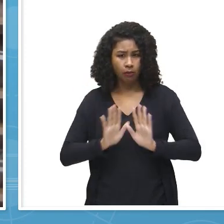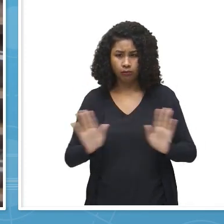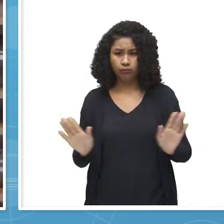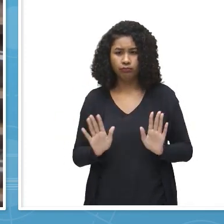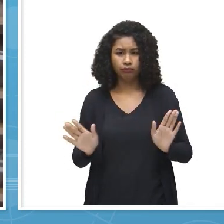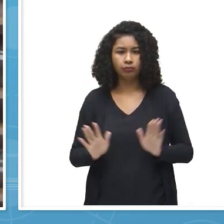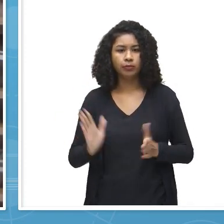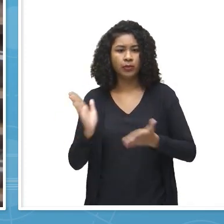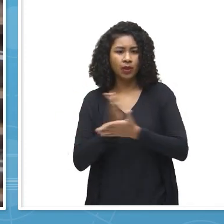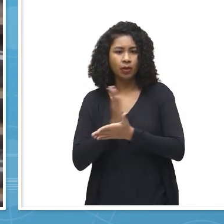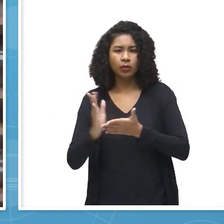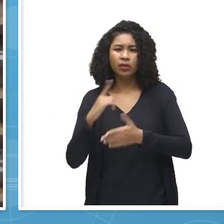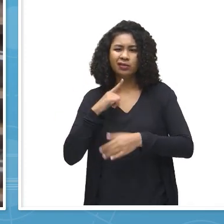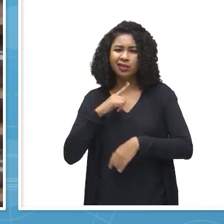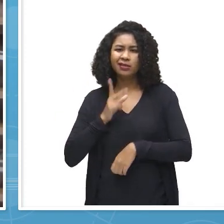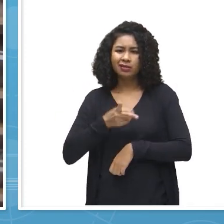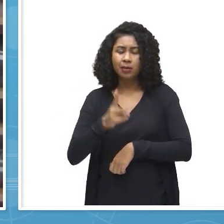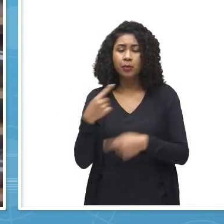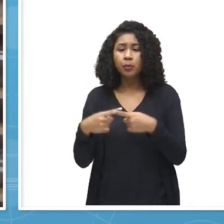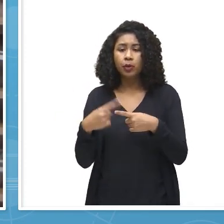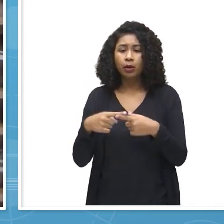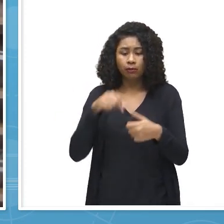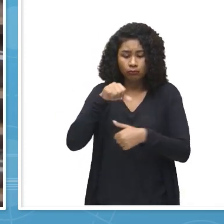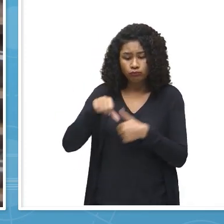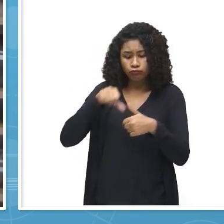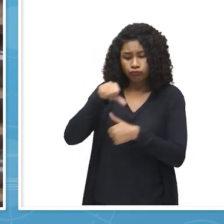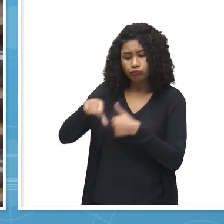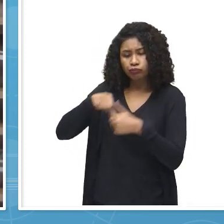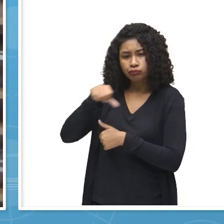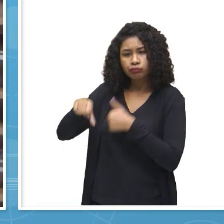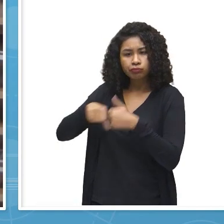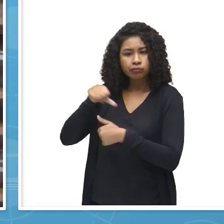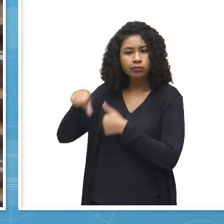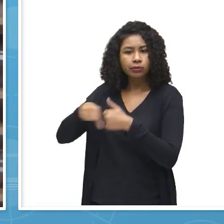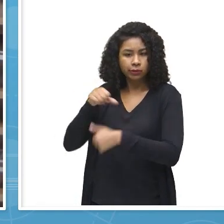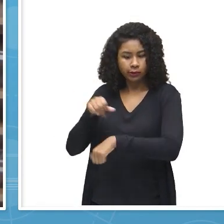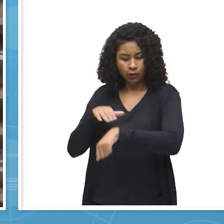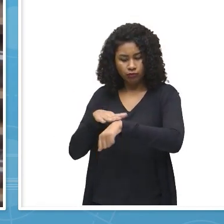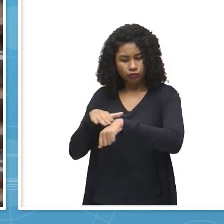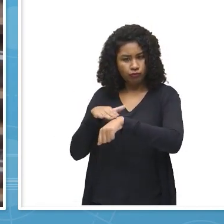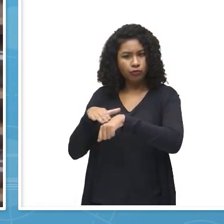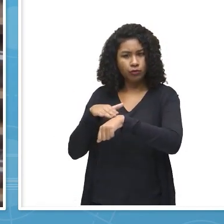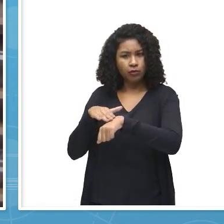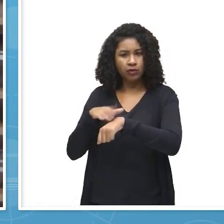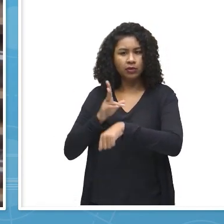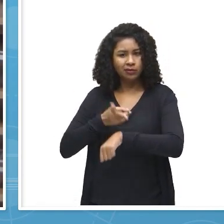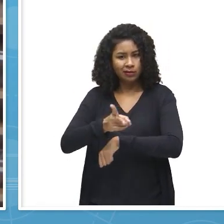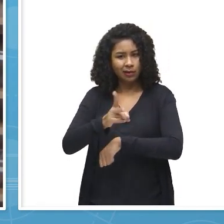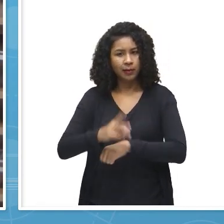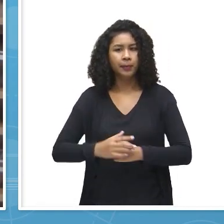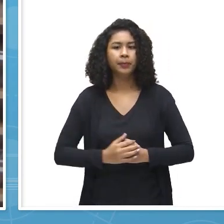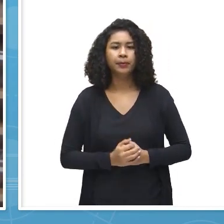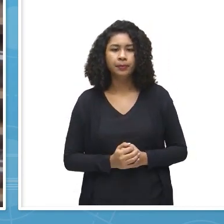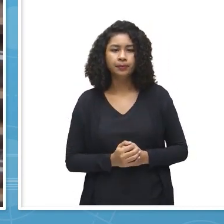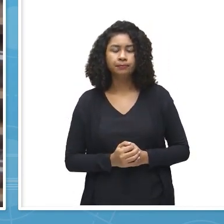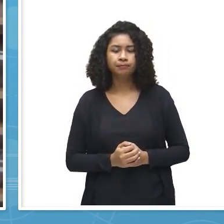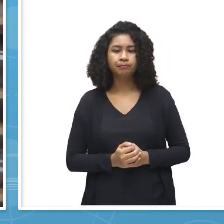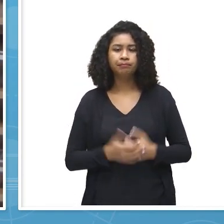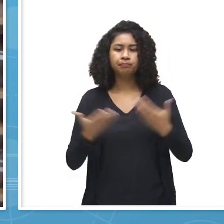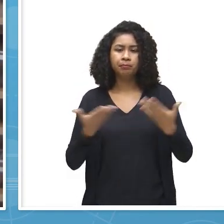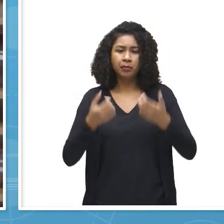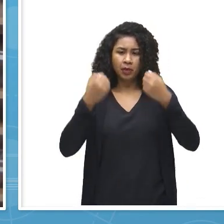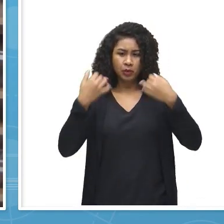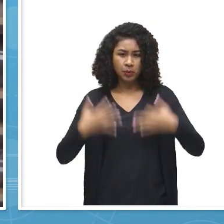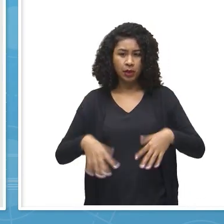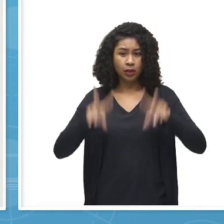tem células mortas porque elas estão sendo repostas a todo momento, tá bom? Então, falando um pouquinho de tecido epitelial,